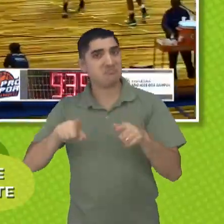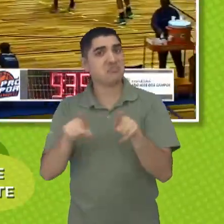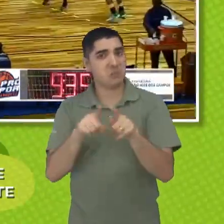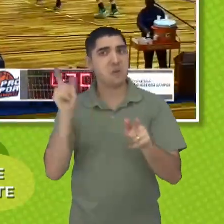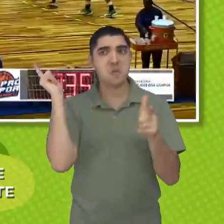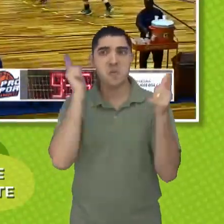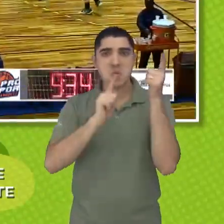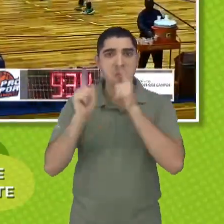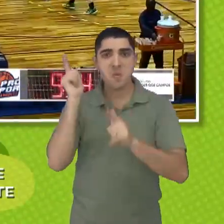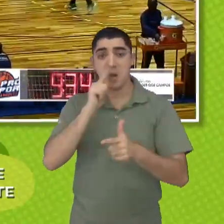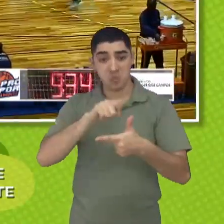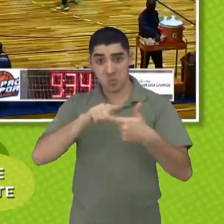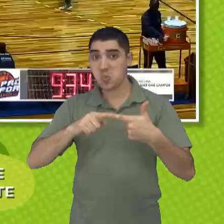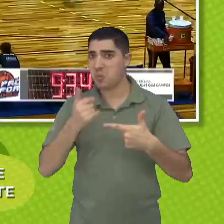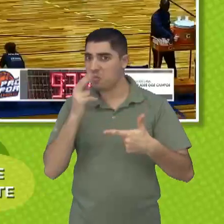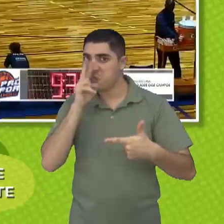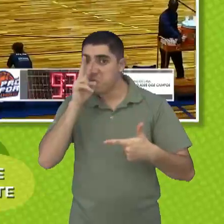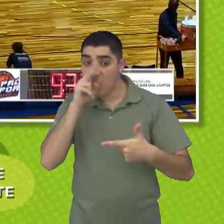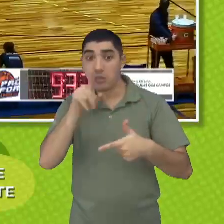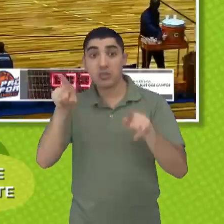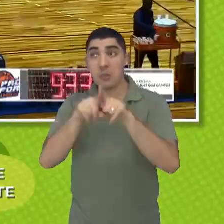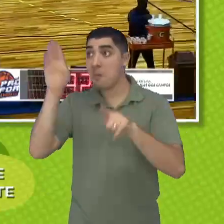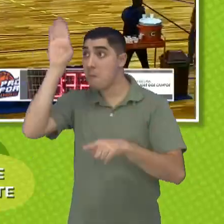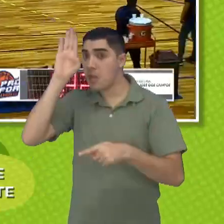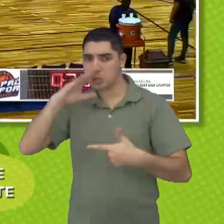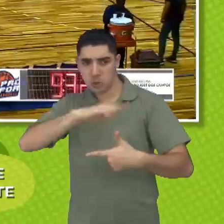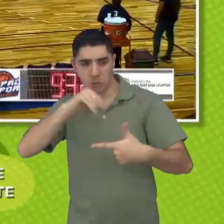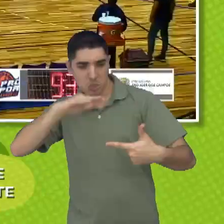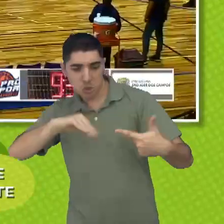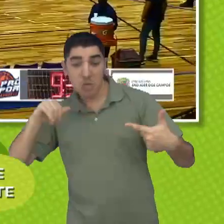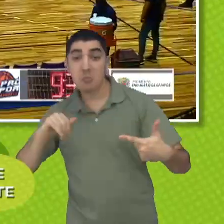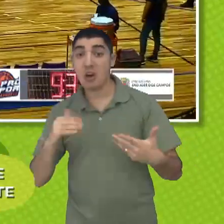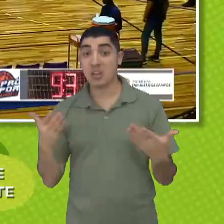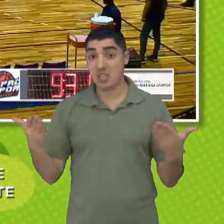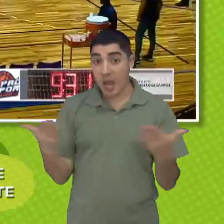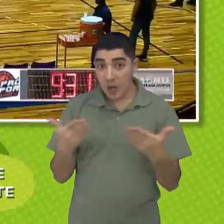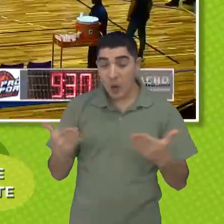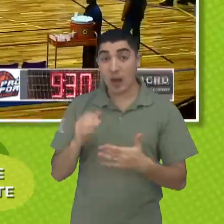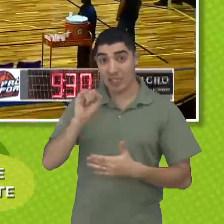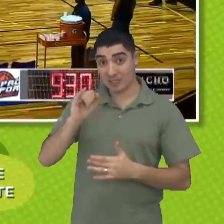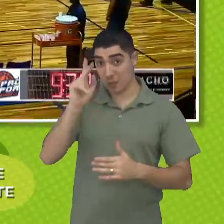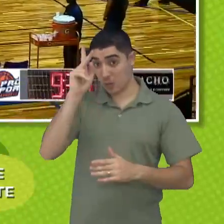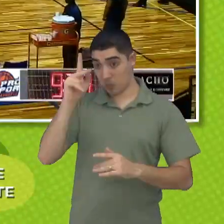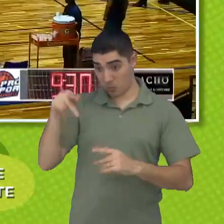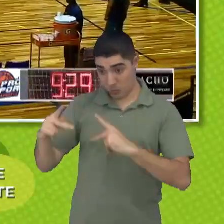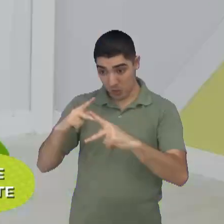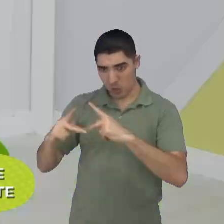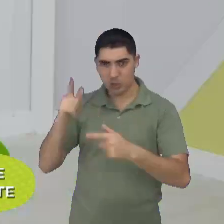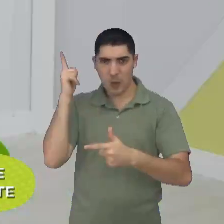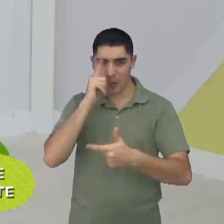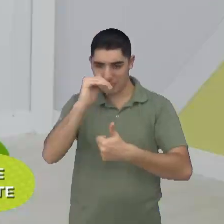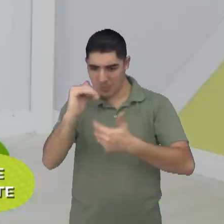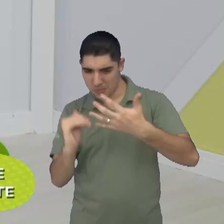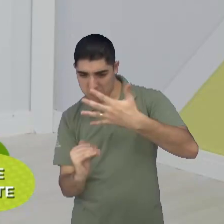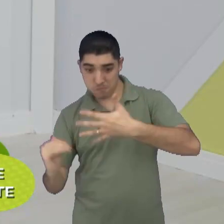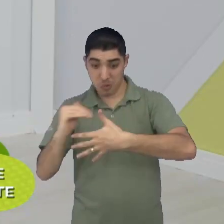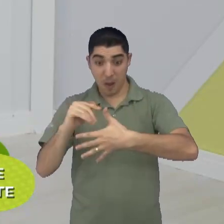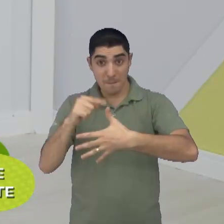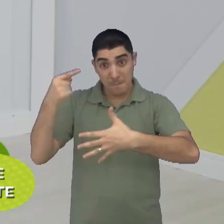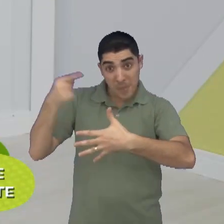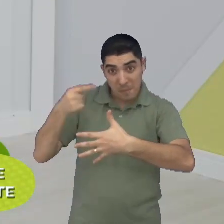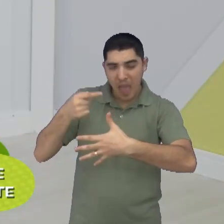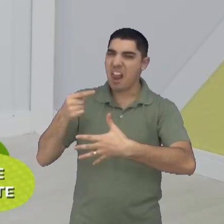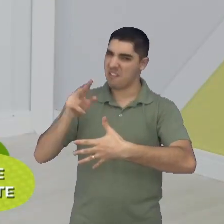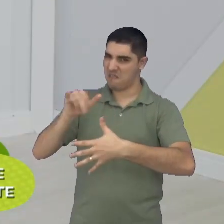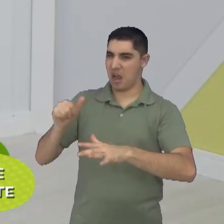realinhamento e que, com certeza, esses pontos somados, se classificar em primeiro, vai dar confiança e moral para as meninas quando vier a próxima fase. Realmente, o São José está